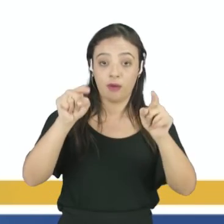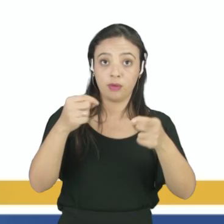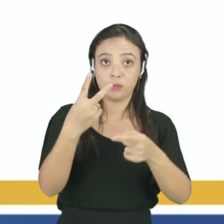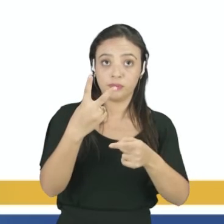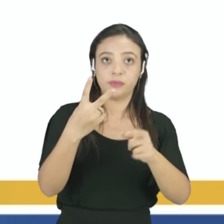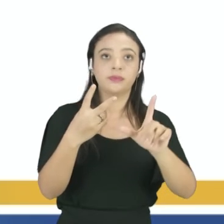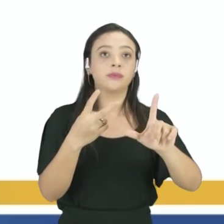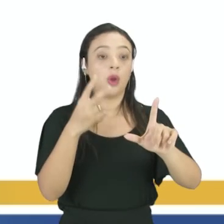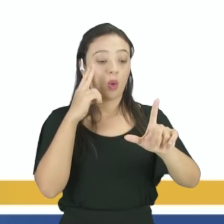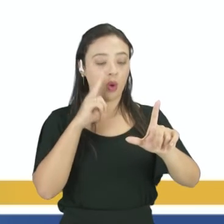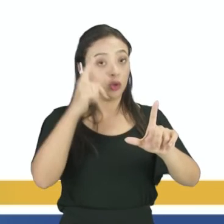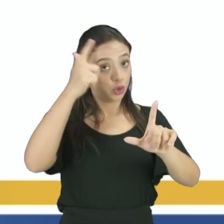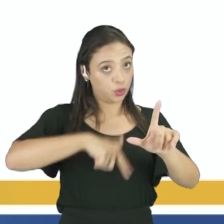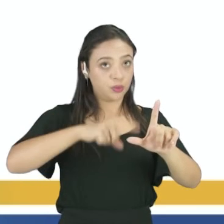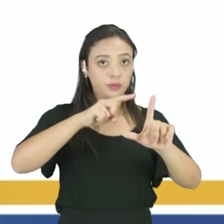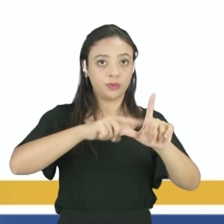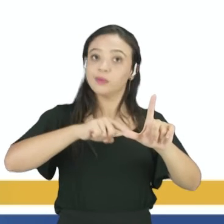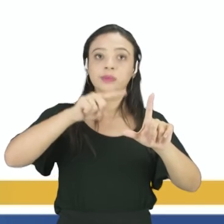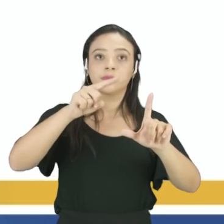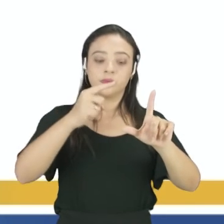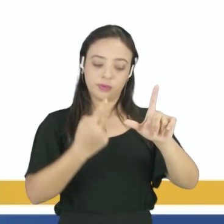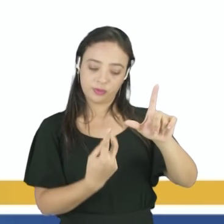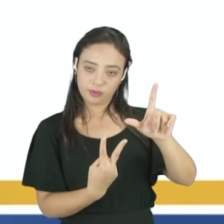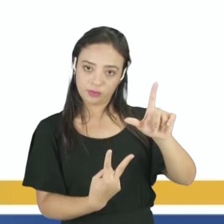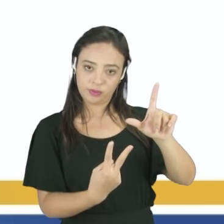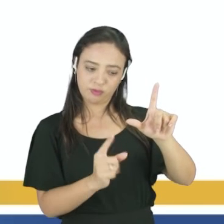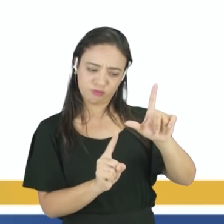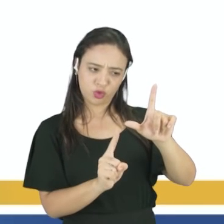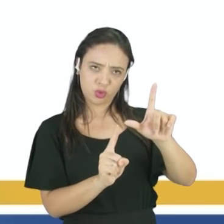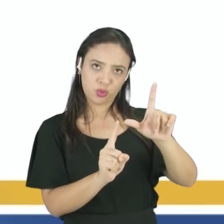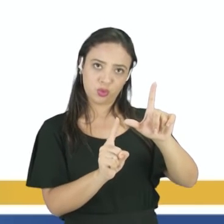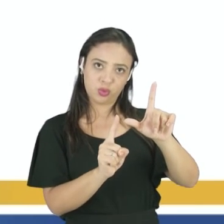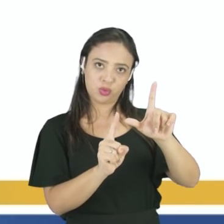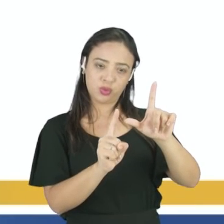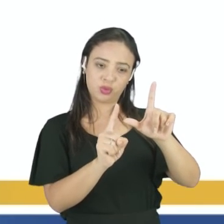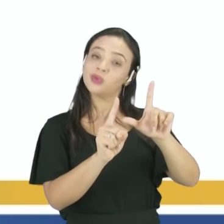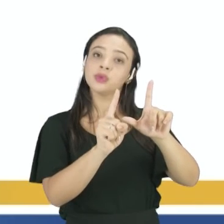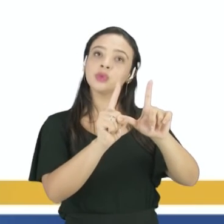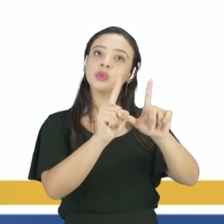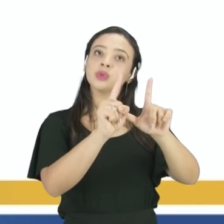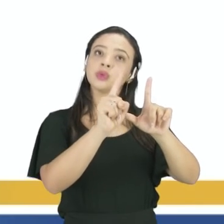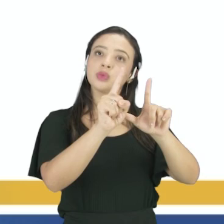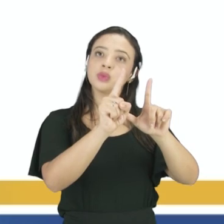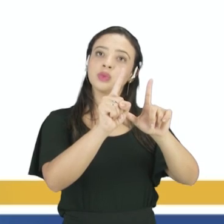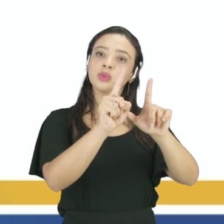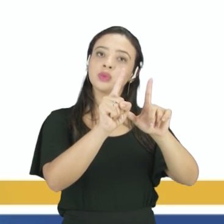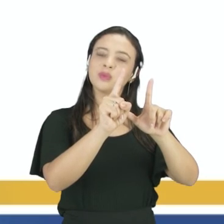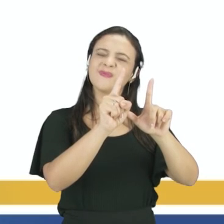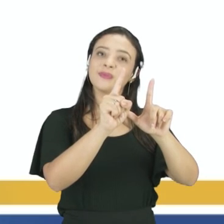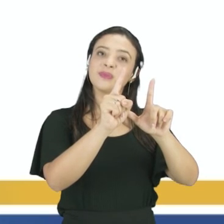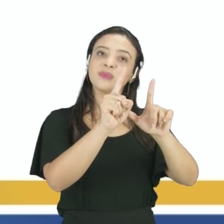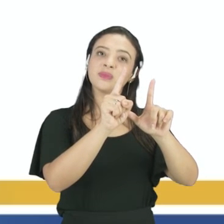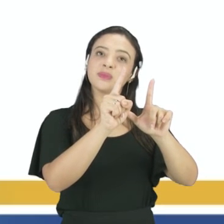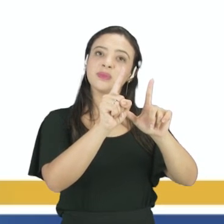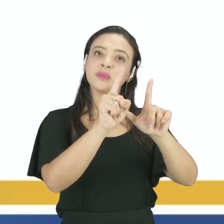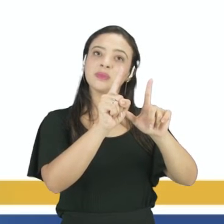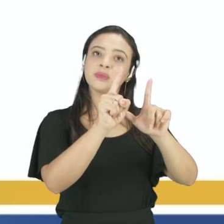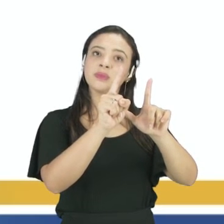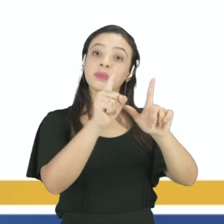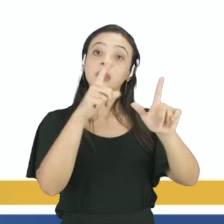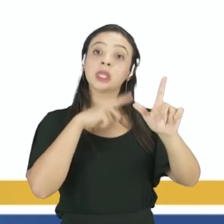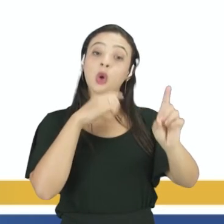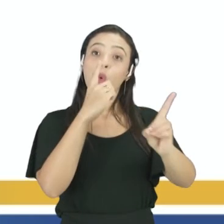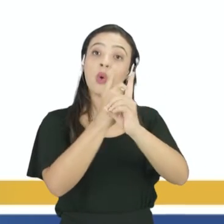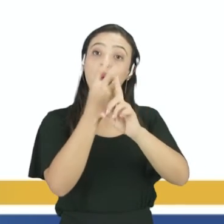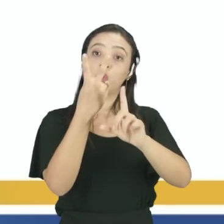eu venho aqui, ó, 2, e vou subir até o gráfico da função. Então esse ponto aqui, ó, desse gráfico, ele tem a abscissa